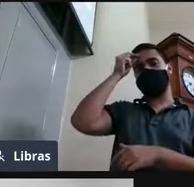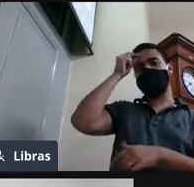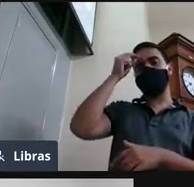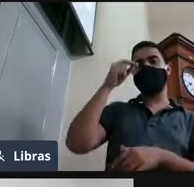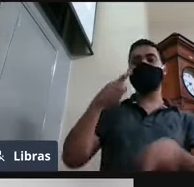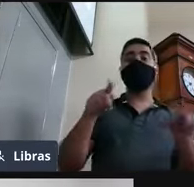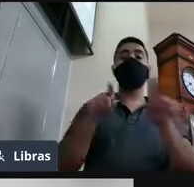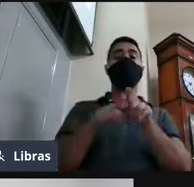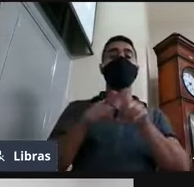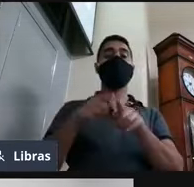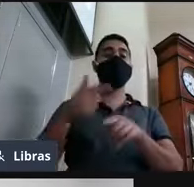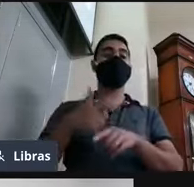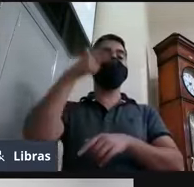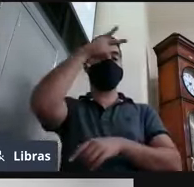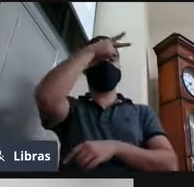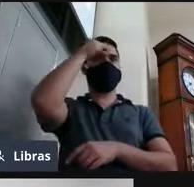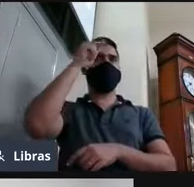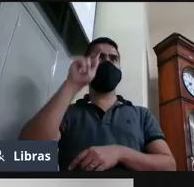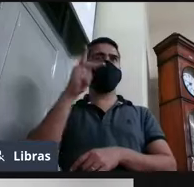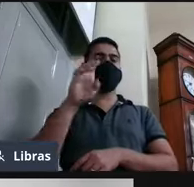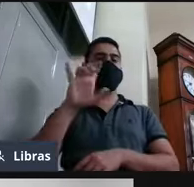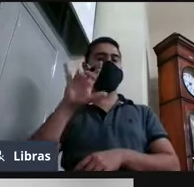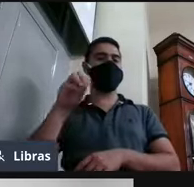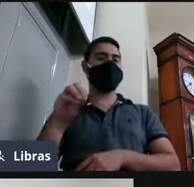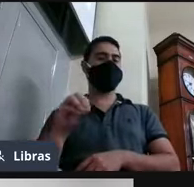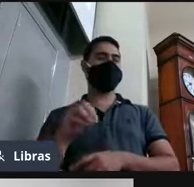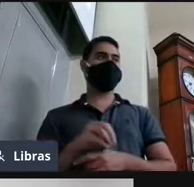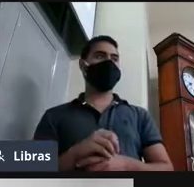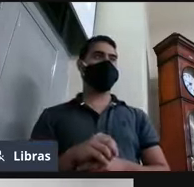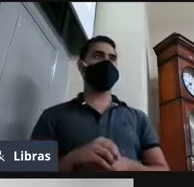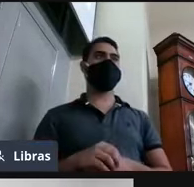Graça, como do vice-prefeito Elinho Suzano e de toda a sua equipe.